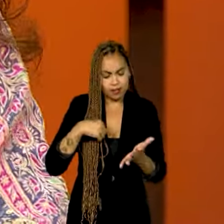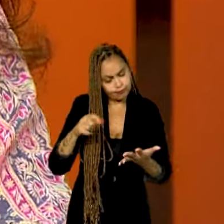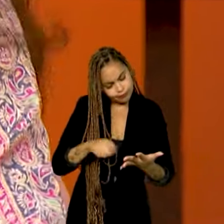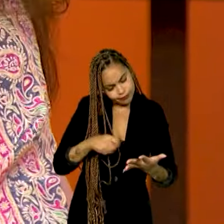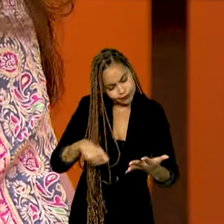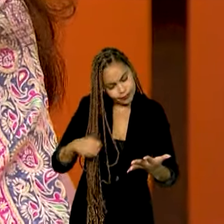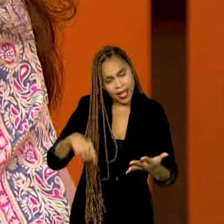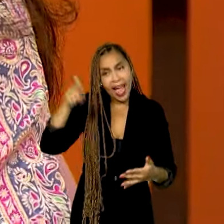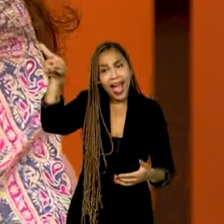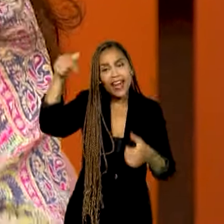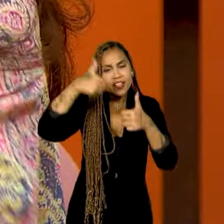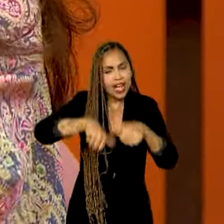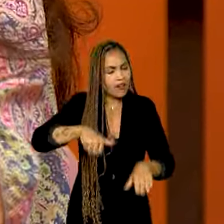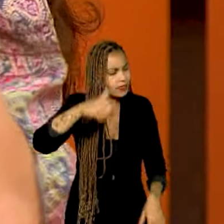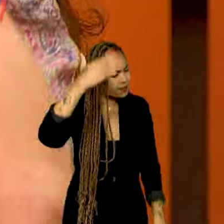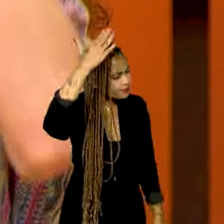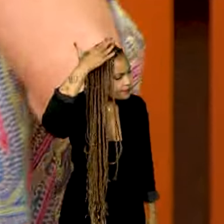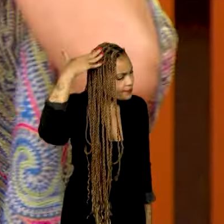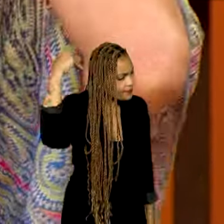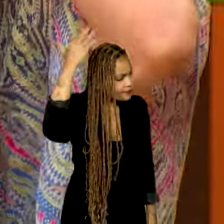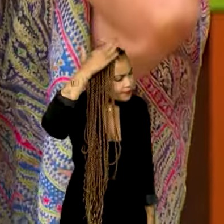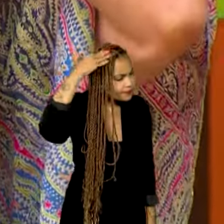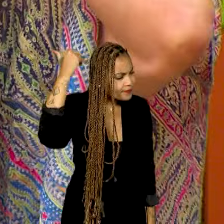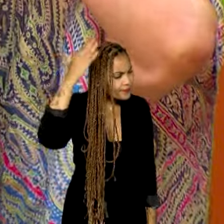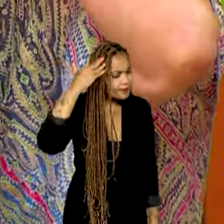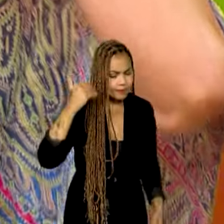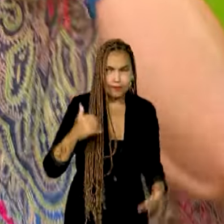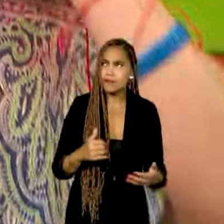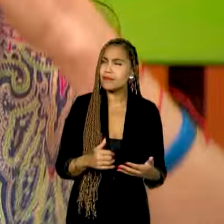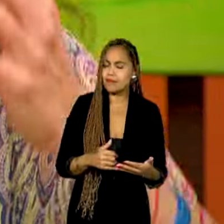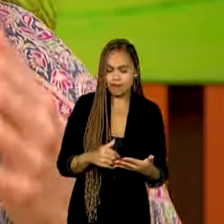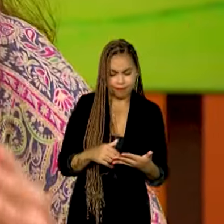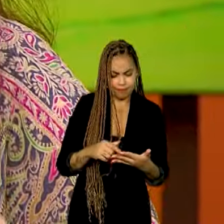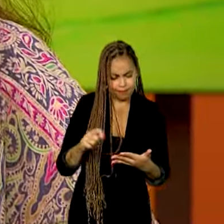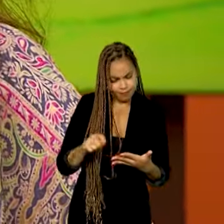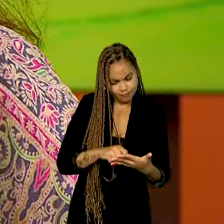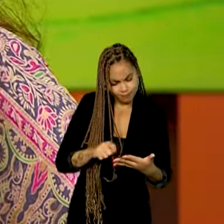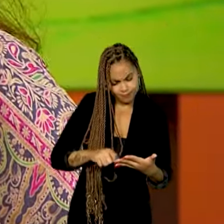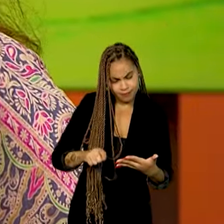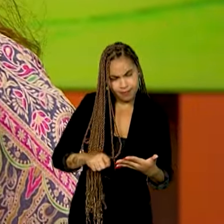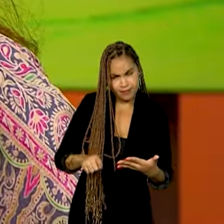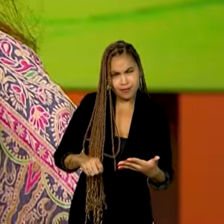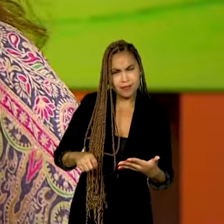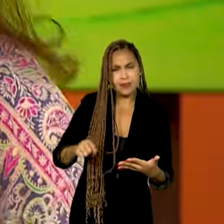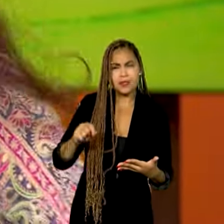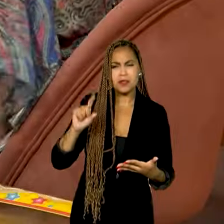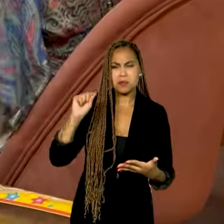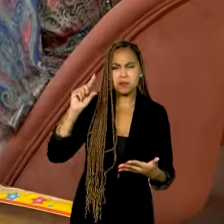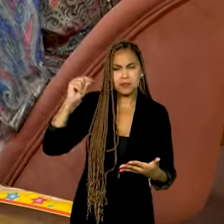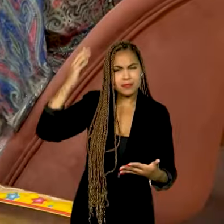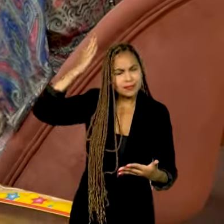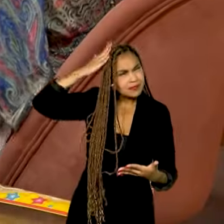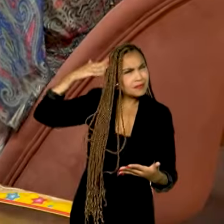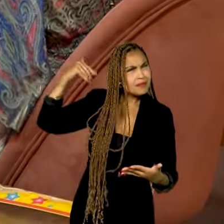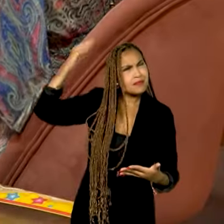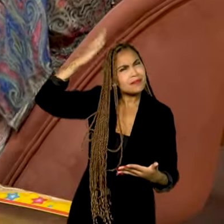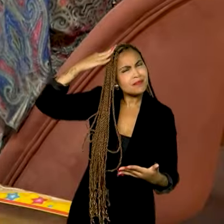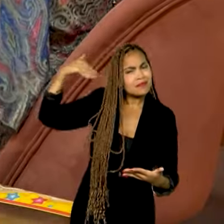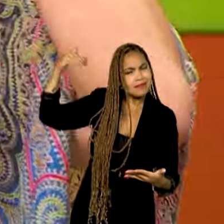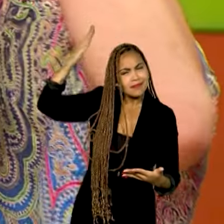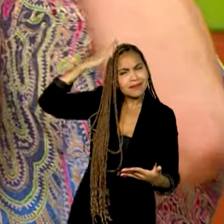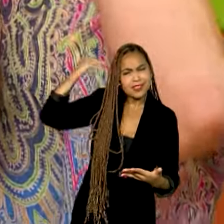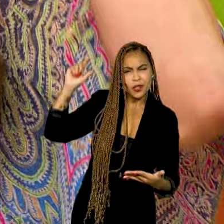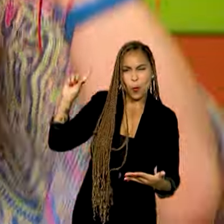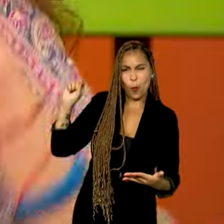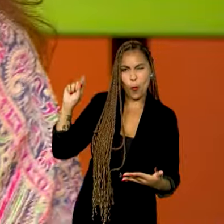E eu não tava entendendo, eu tava tirando, eu falei, gente... Eu falei, o que, que é? É uma pluma? Eu tinha acabado de sair do espetáculo de plumas e paetê. Eu falei, ai, eu tô com pluma